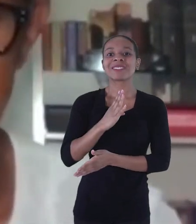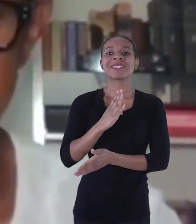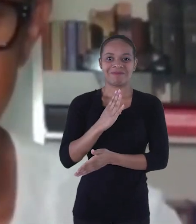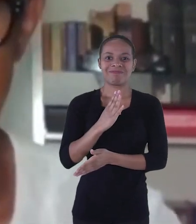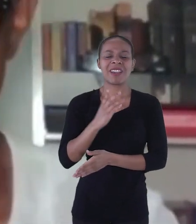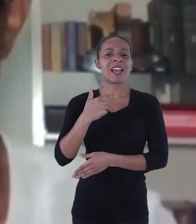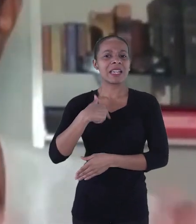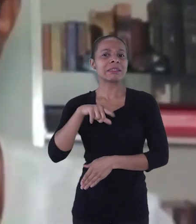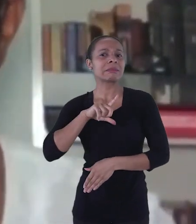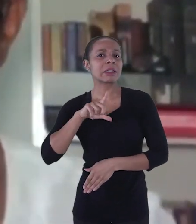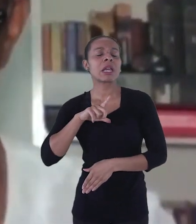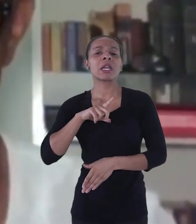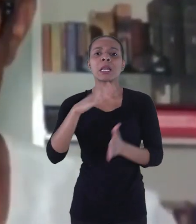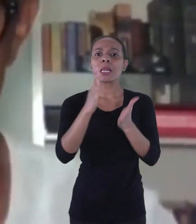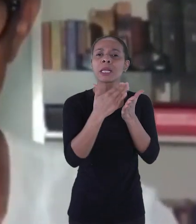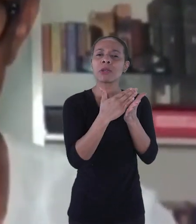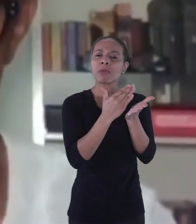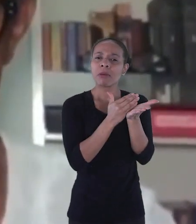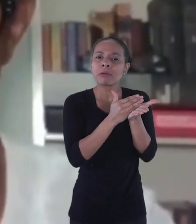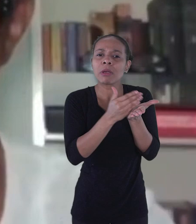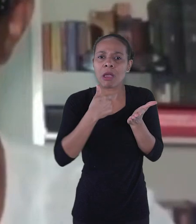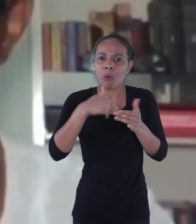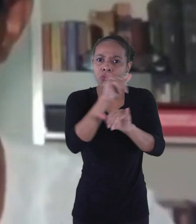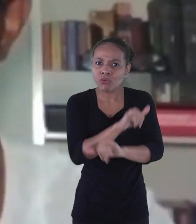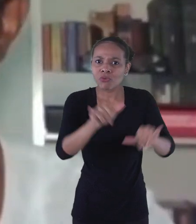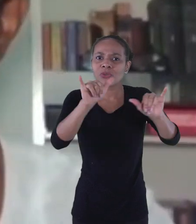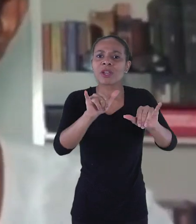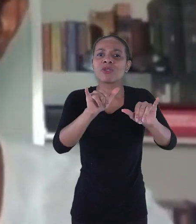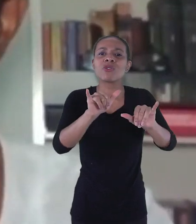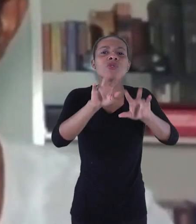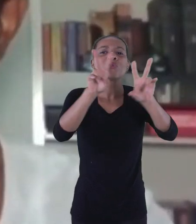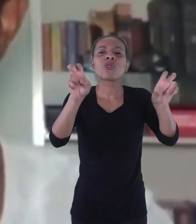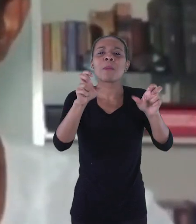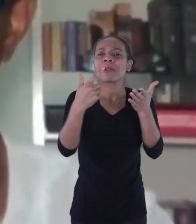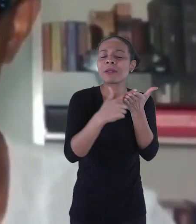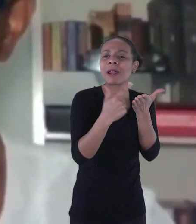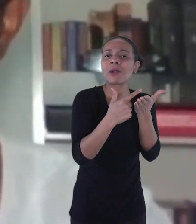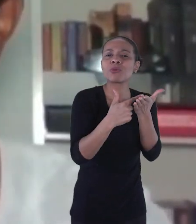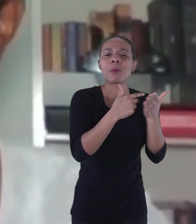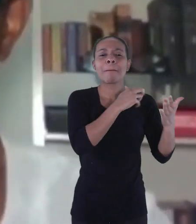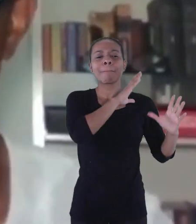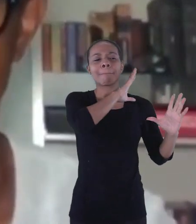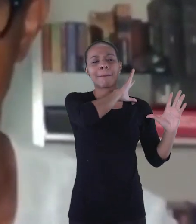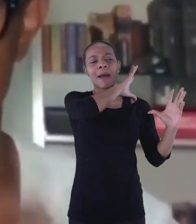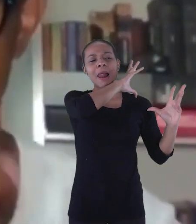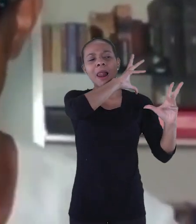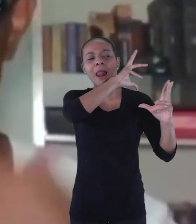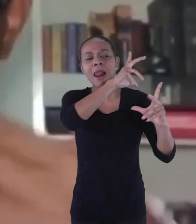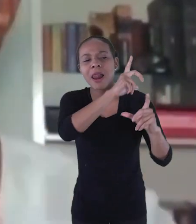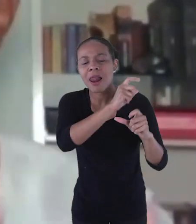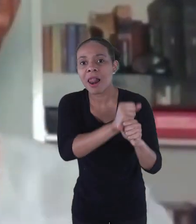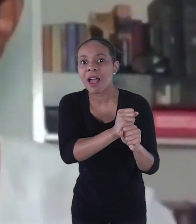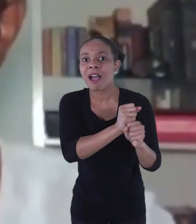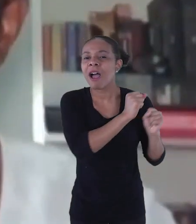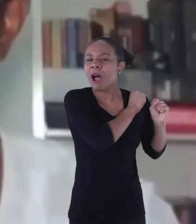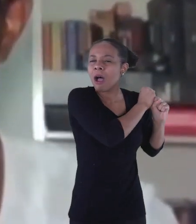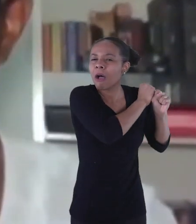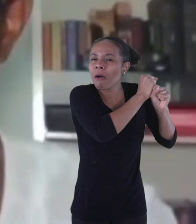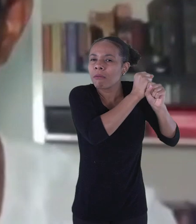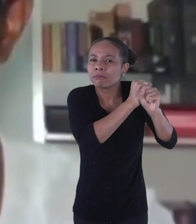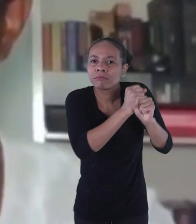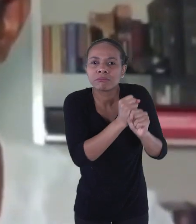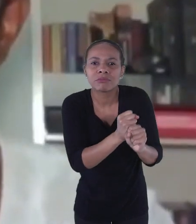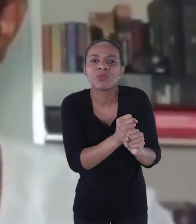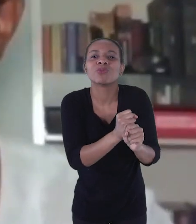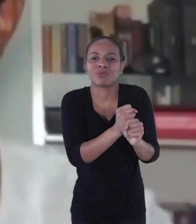agora recente, que são 300 anos, mais ou menos, da história da literatura afro-brasileira no Brasil, que faz parte de algumas críticas que eu